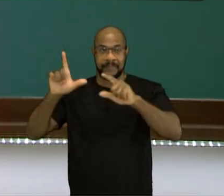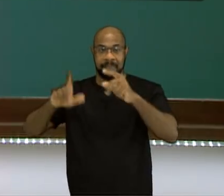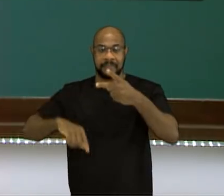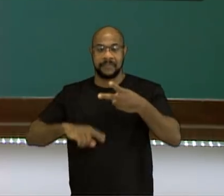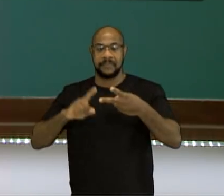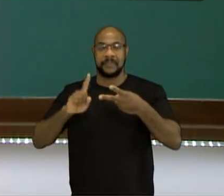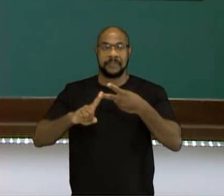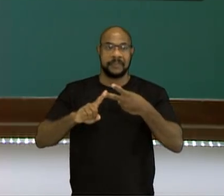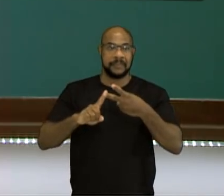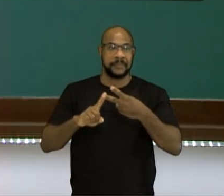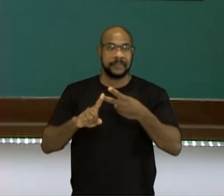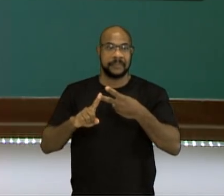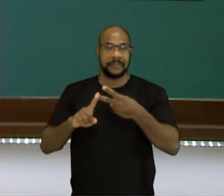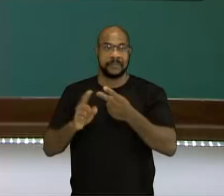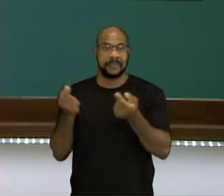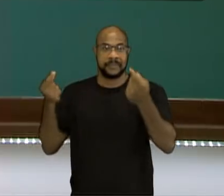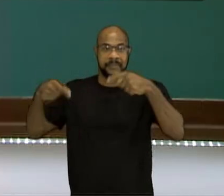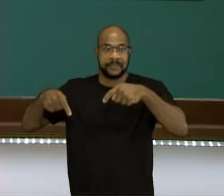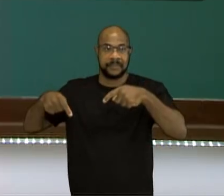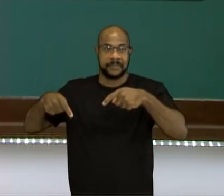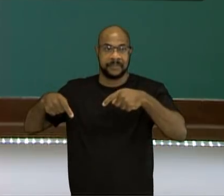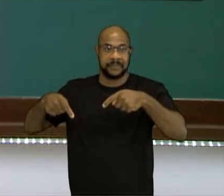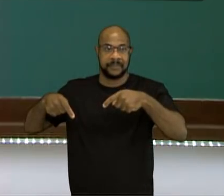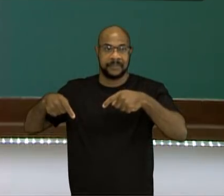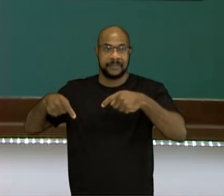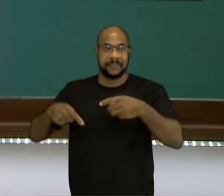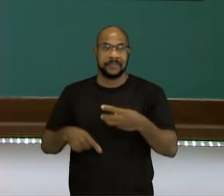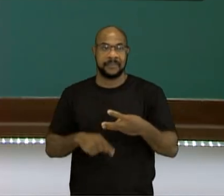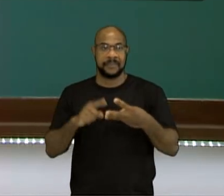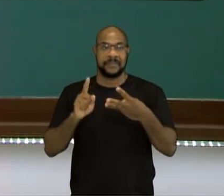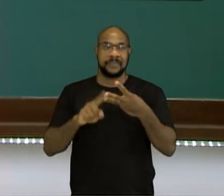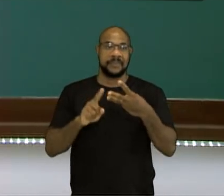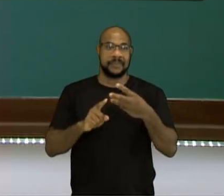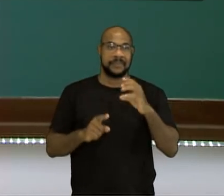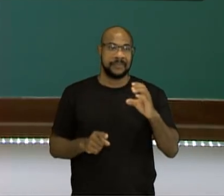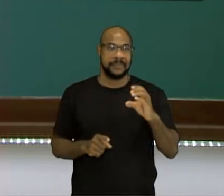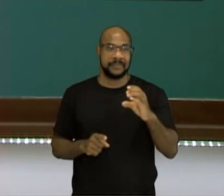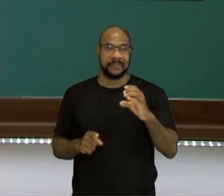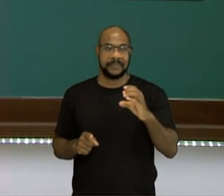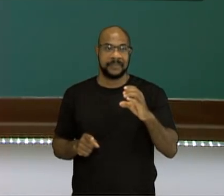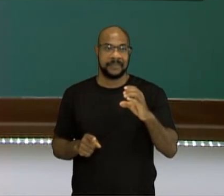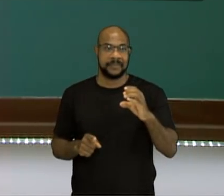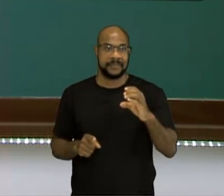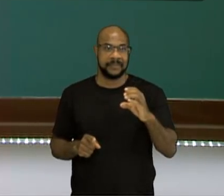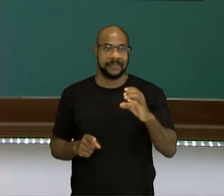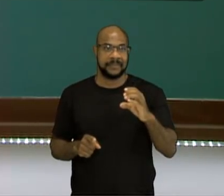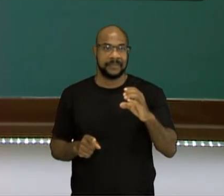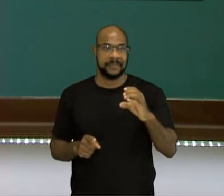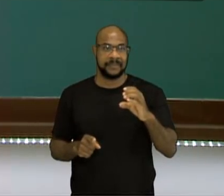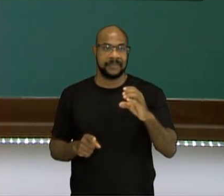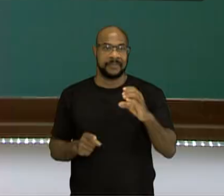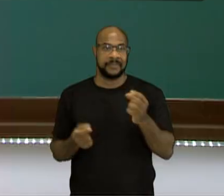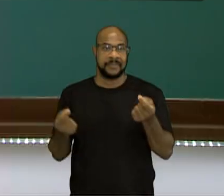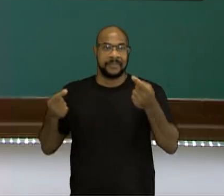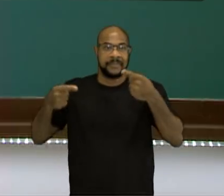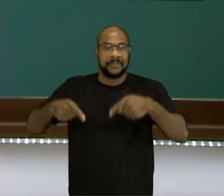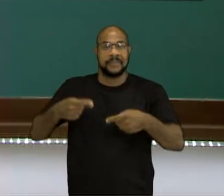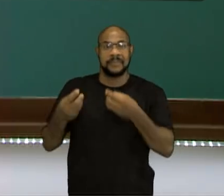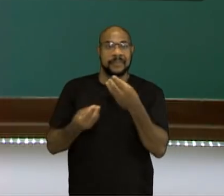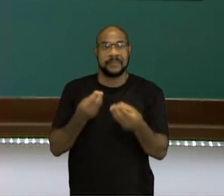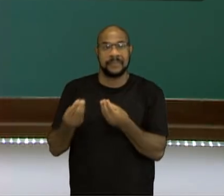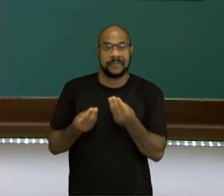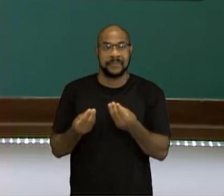sentido. Vamos ver se você respondeu correto. De acordo com esse parágrafo do texto, a palavra